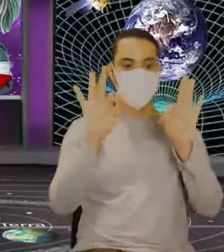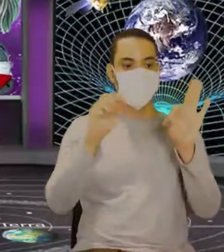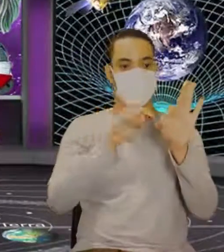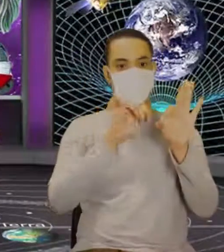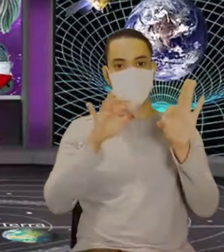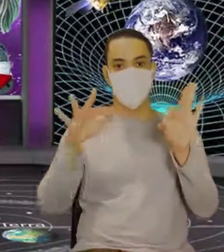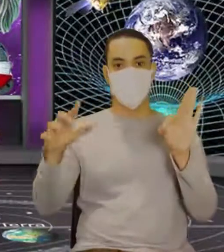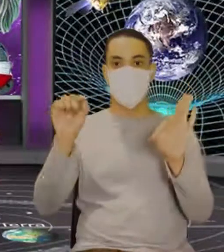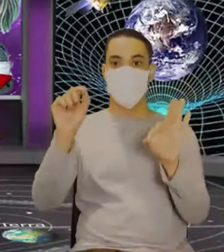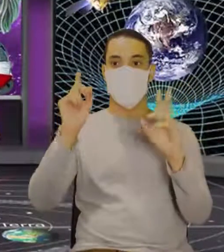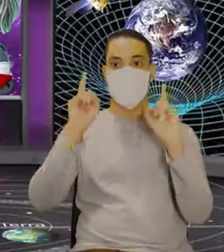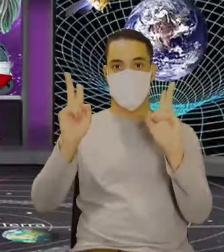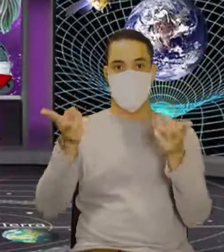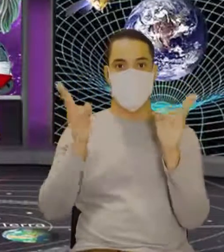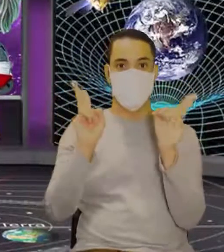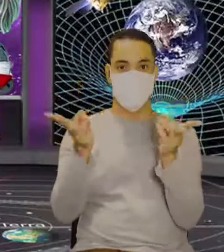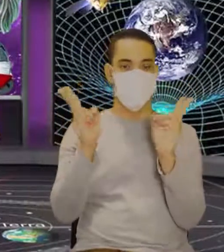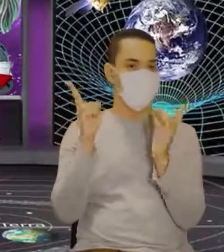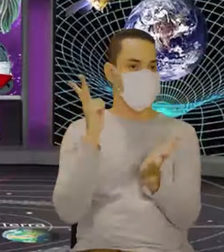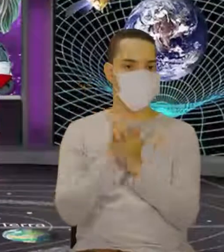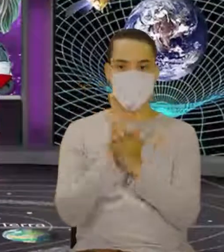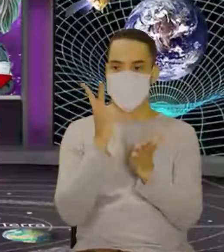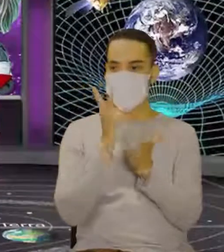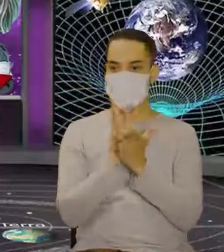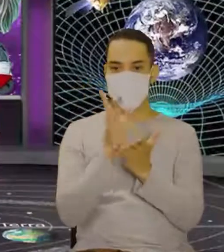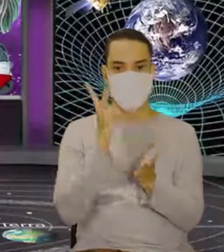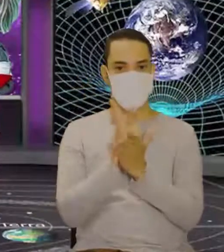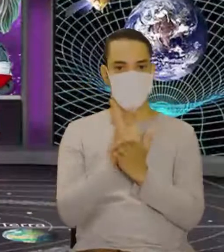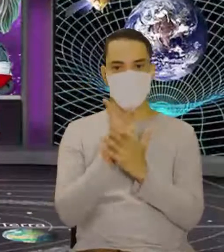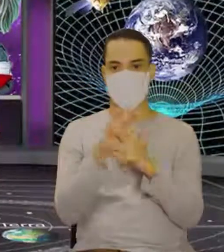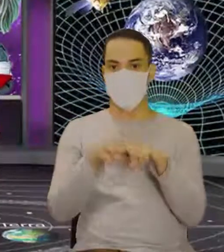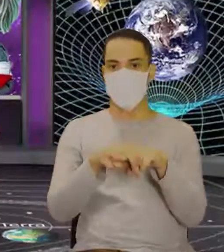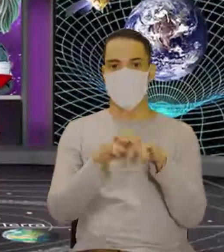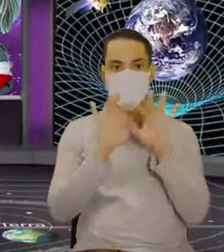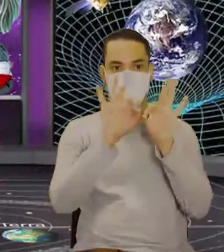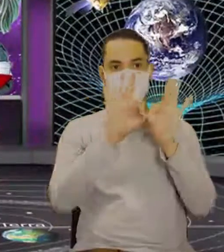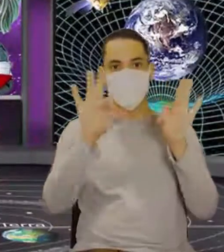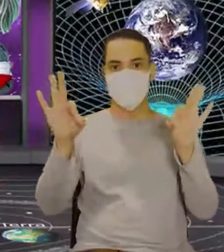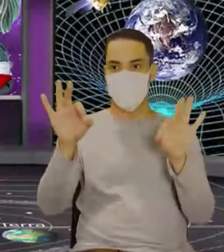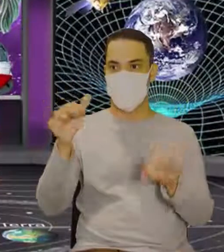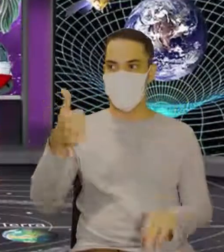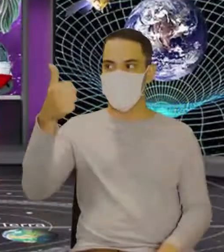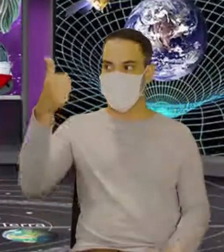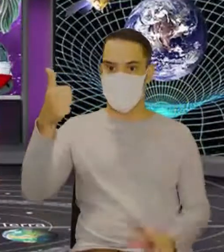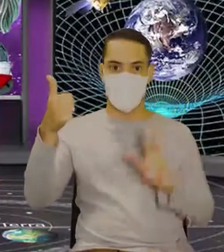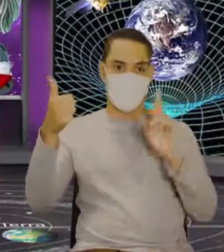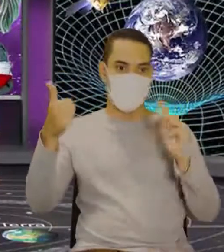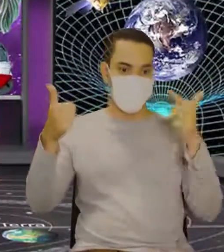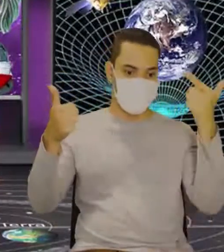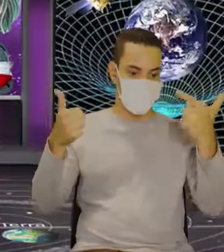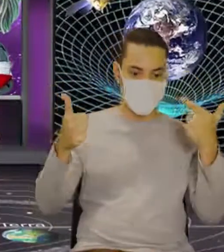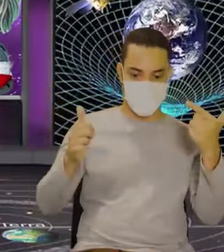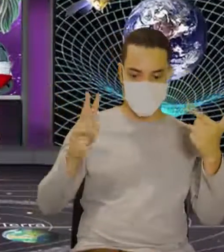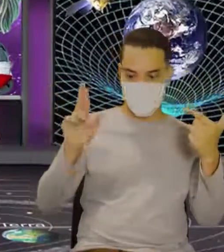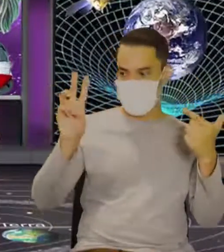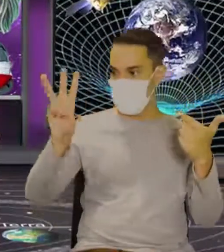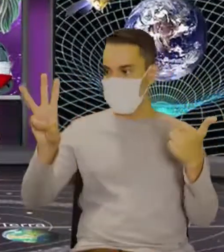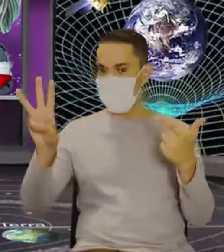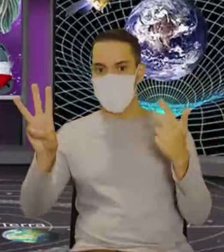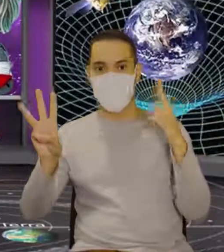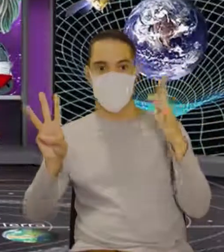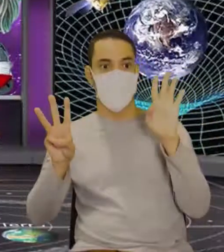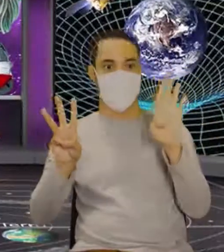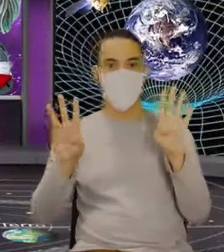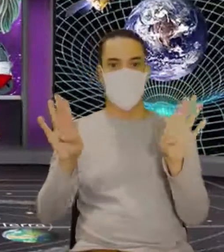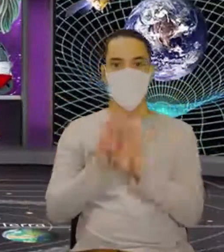A mesma, ok? Então, a corrente que passa lá no gerador 1 é igual a que passa no 2, no 3, no 4